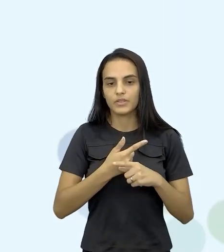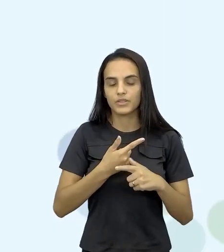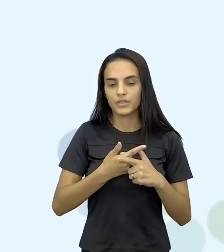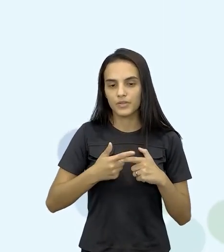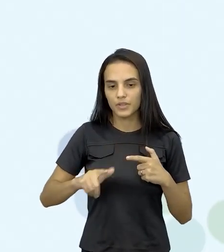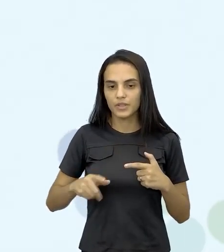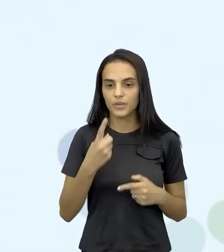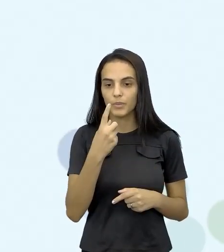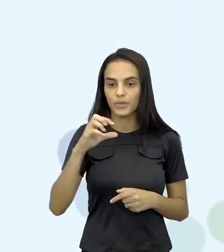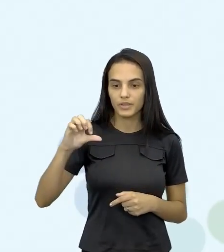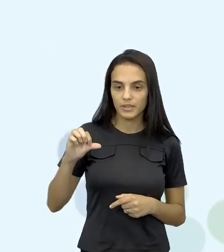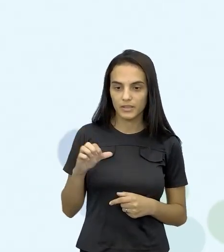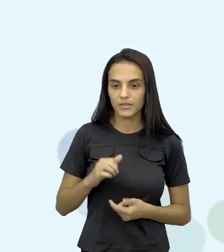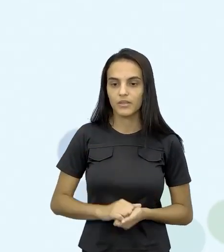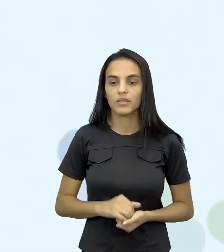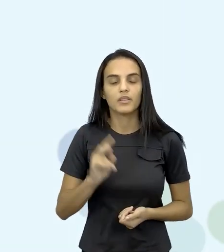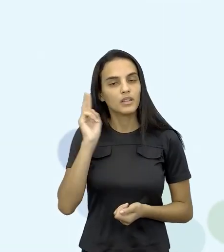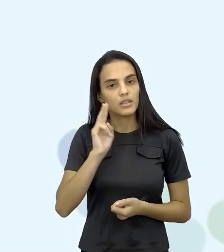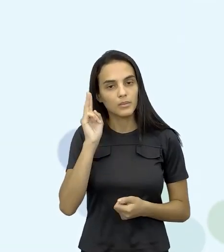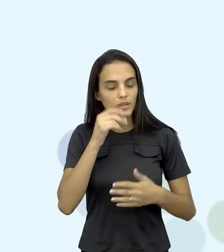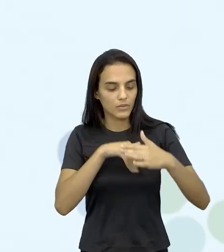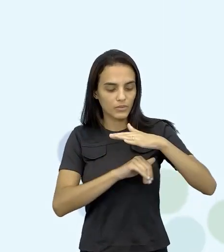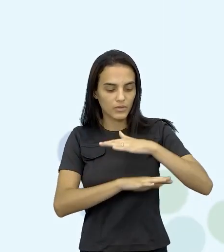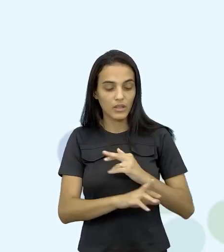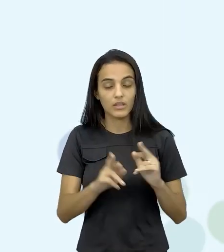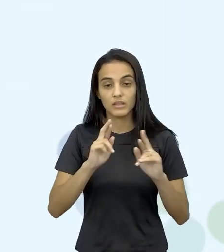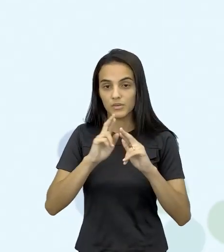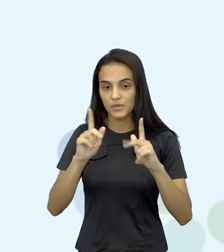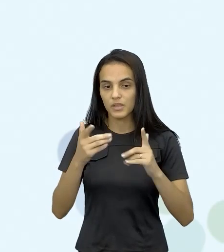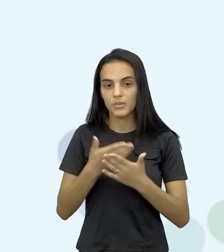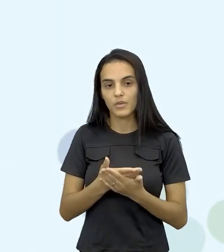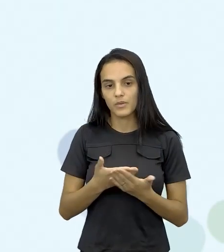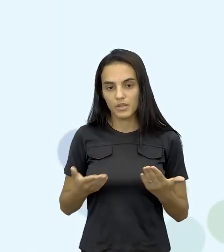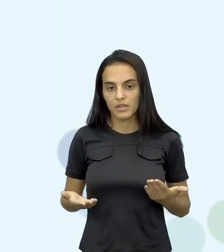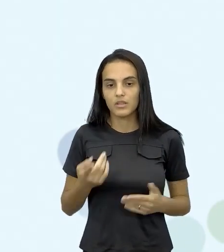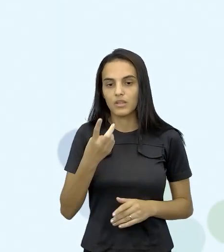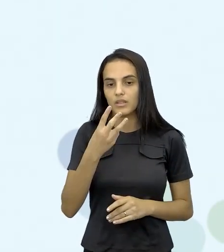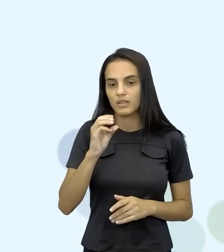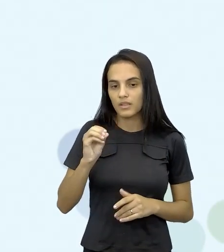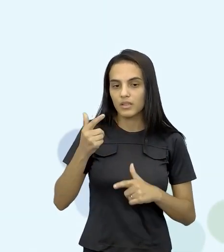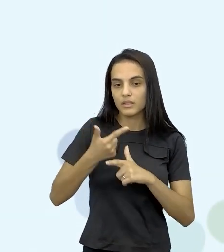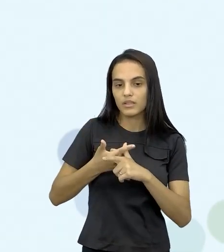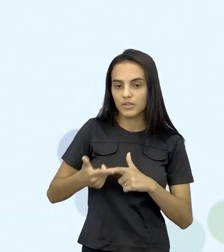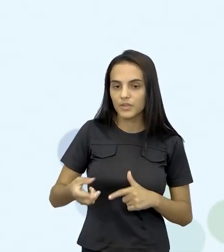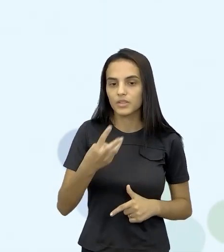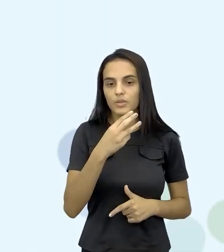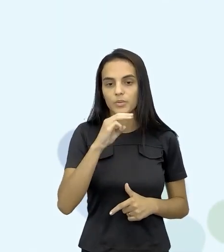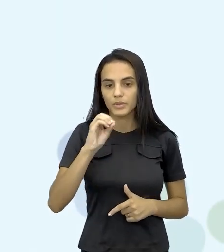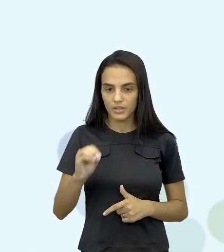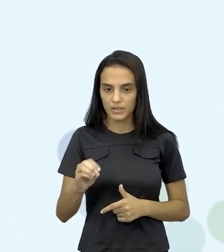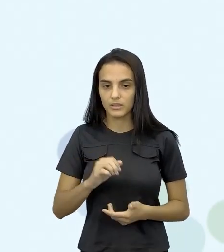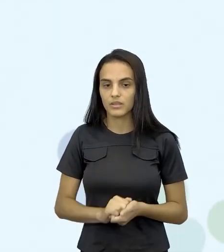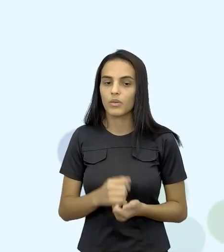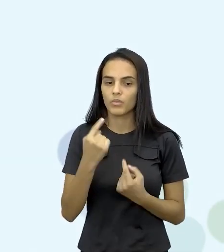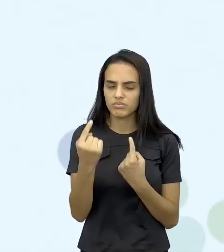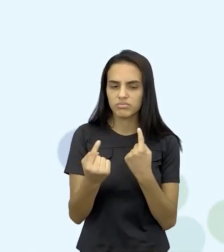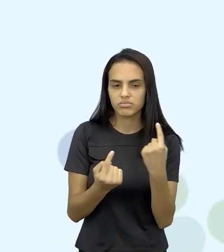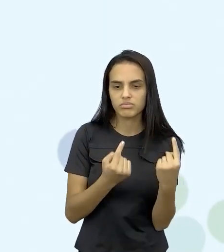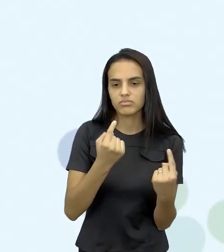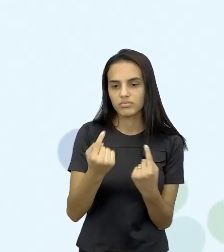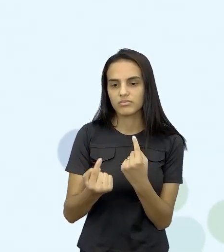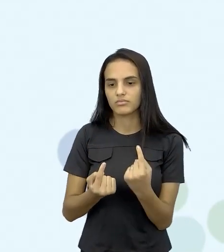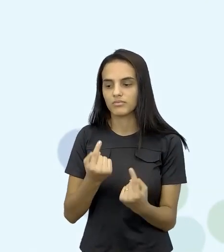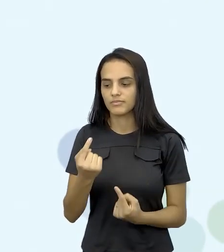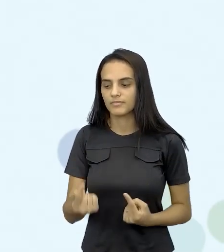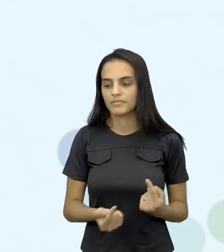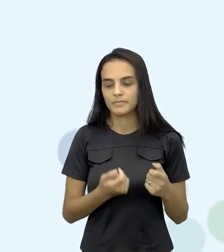no meu caso, né? Lembrando que esses dados são diferentes para vocês, né? 30 dividido por 30, 1 por 1, tá, pessoal? Faz